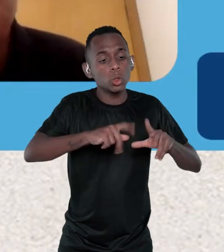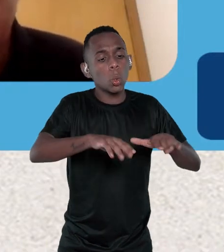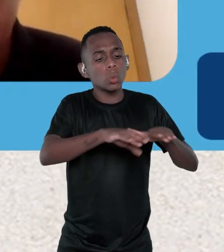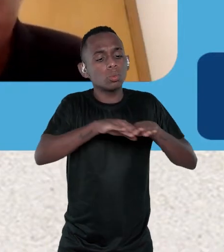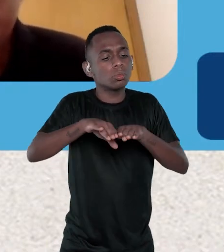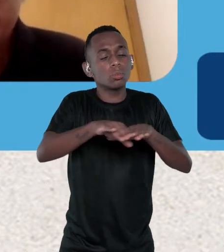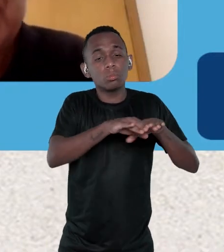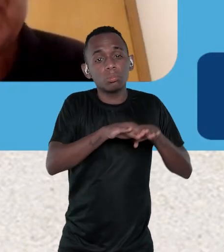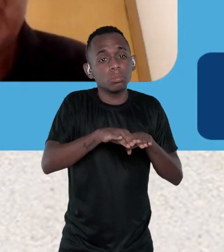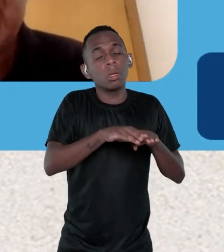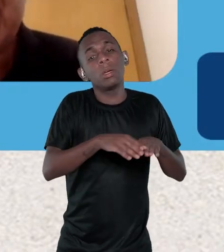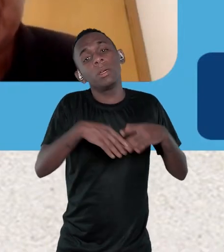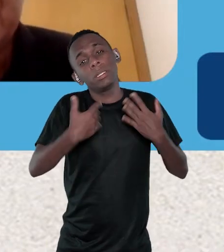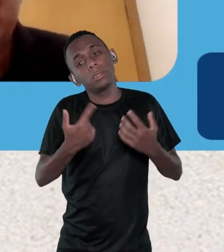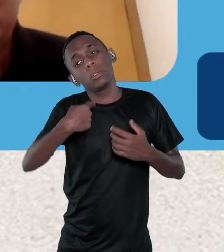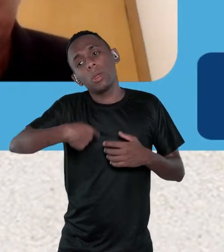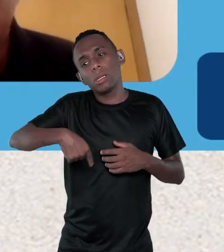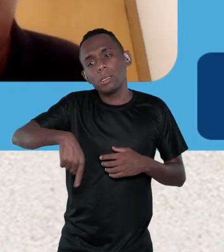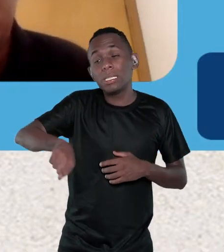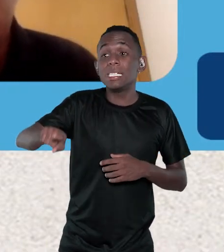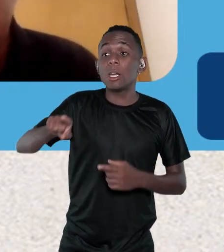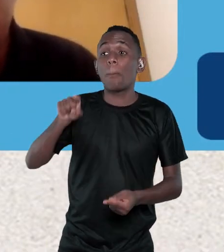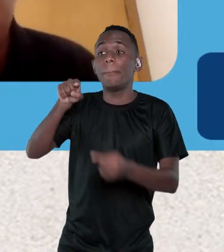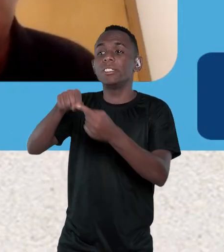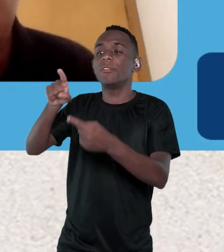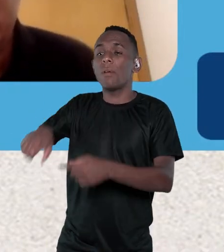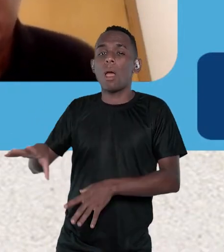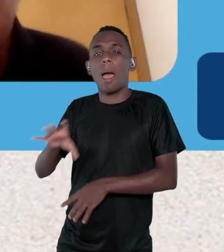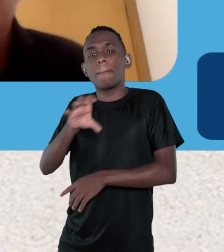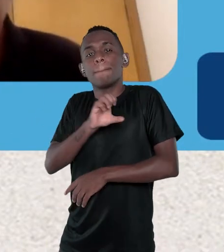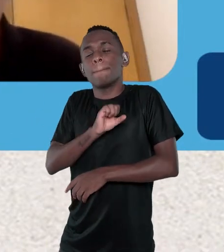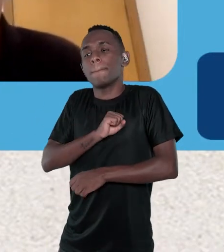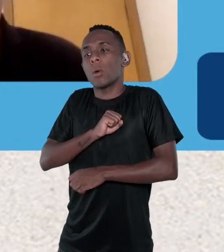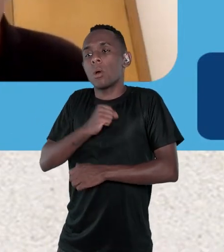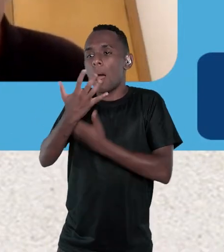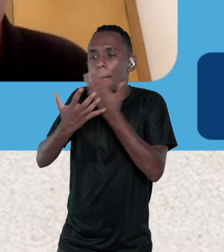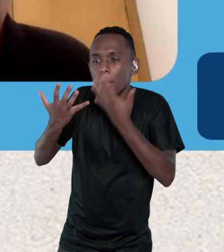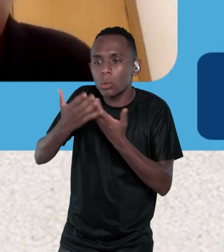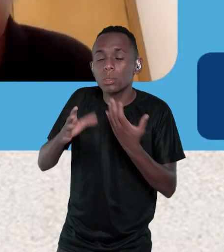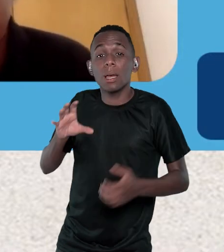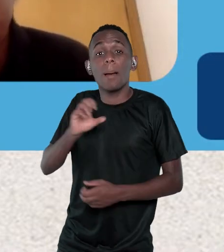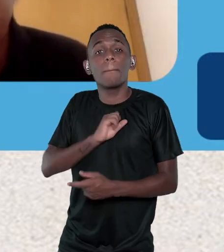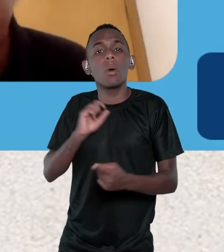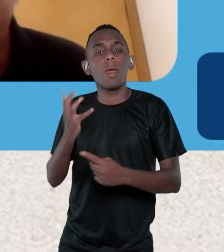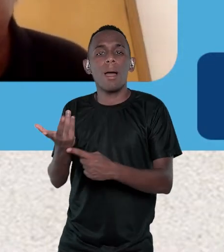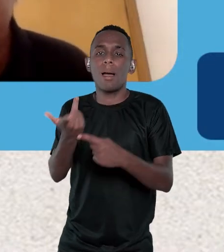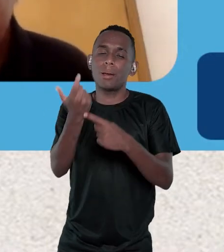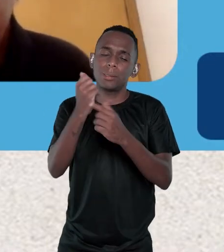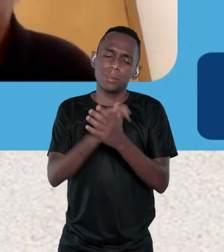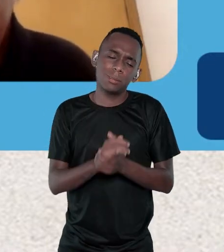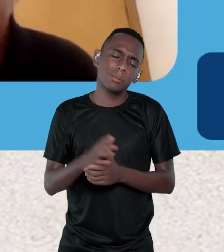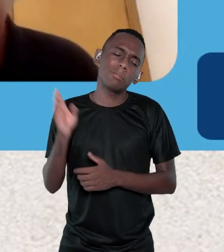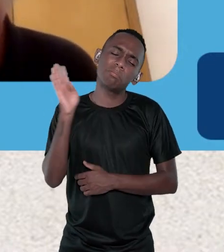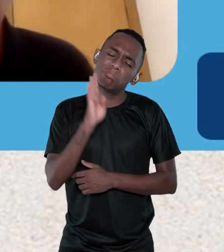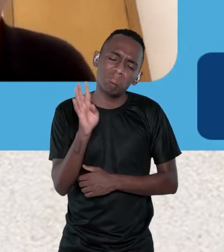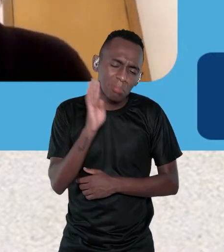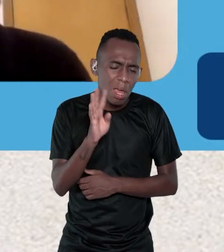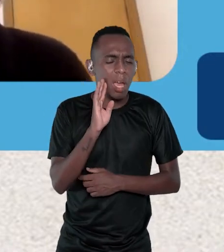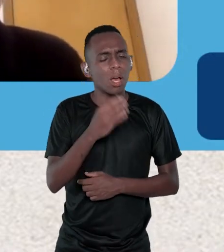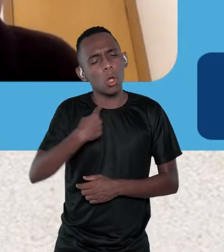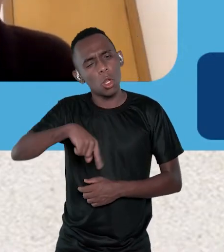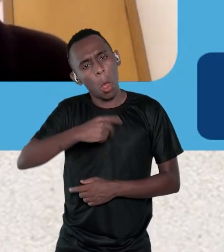de conquistar, não tinha nada disso. Então a gente ia por amor à música mesmo, amor à